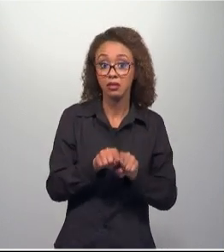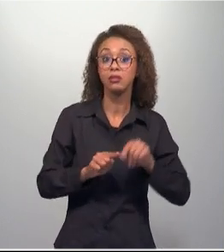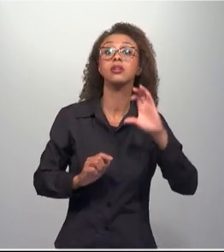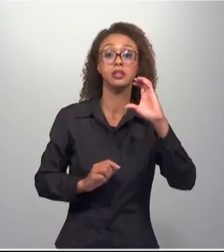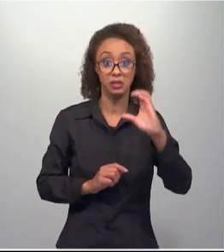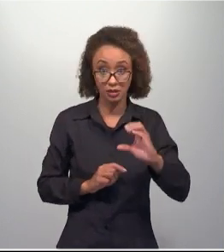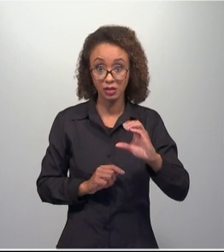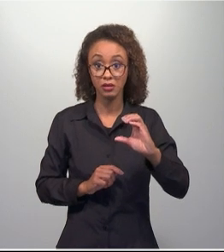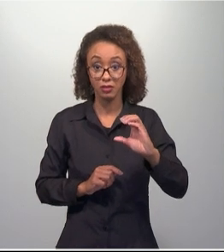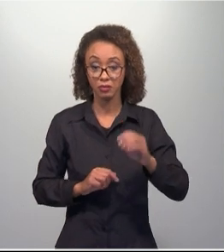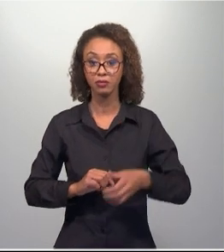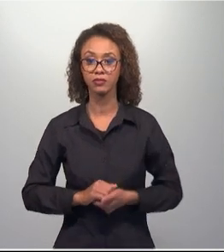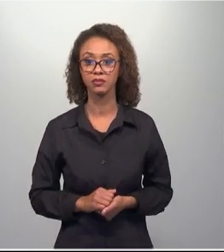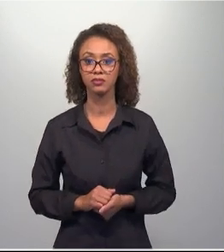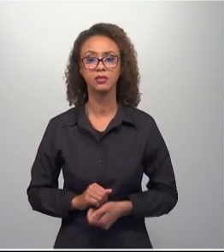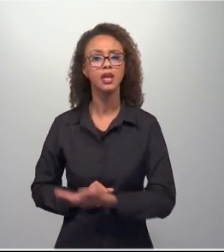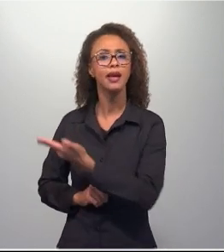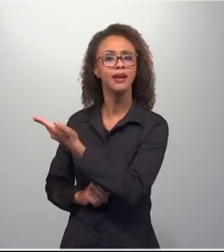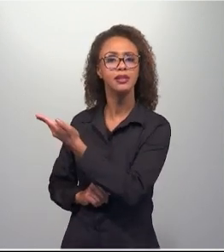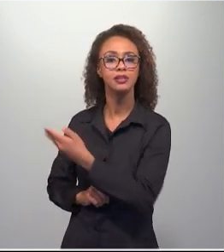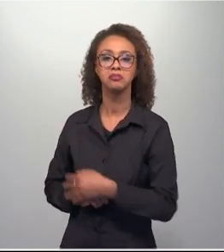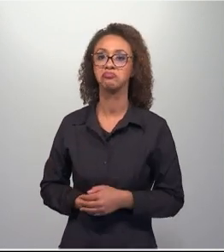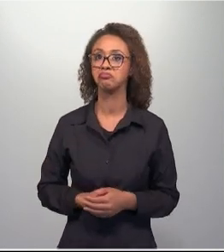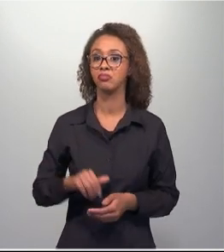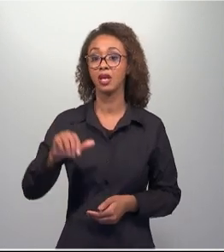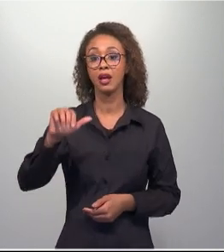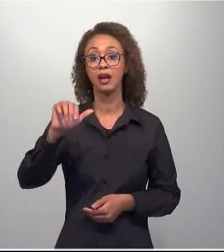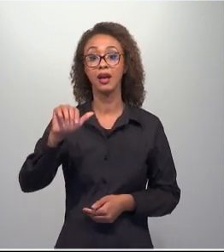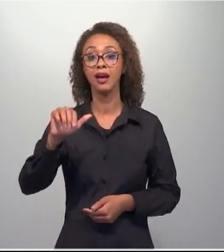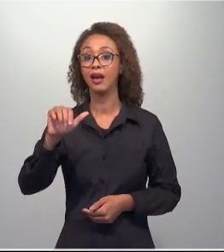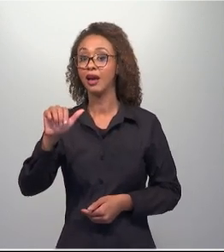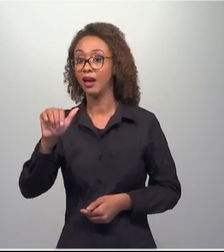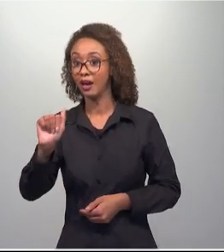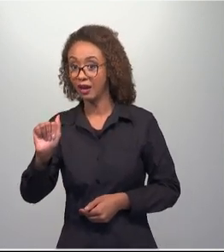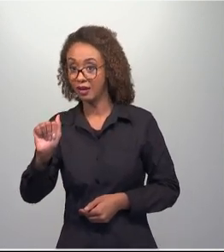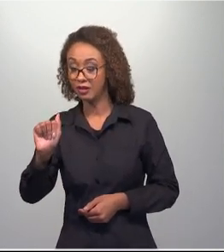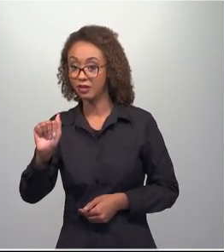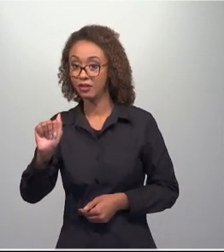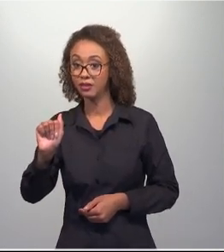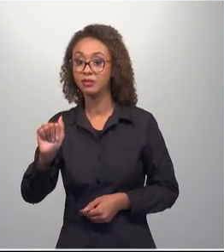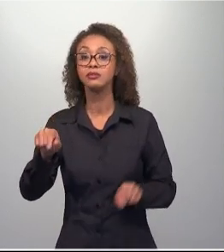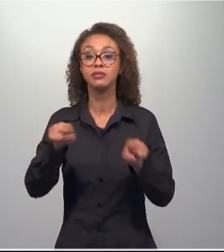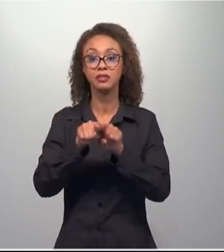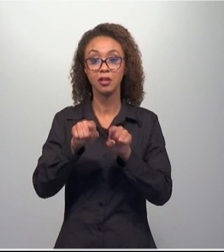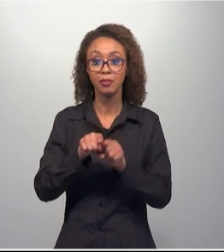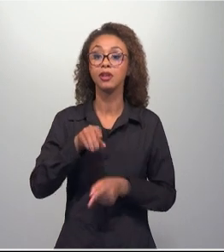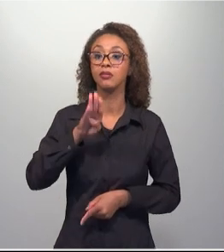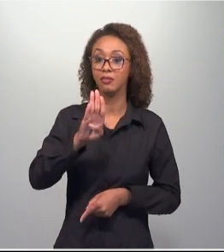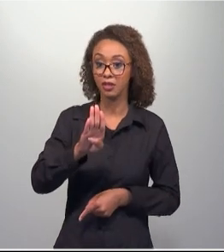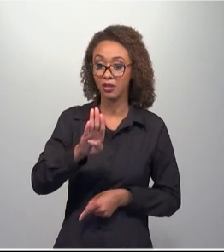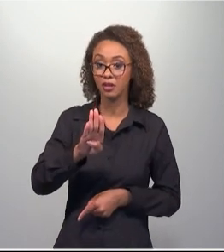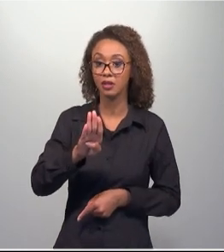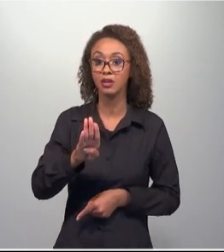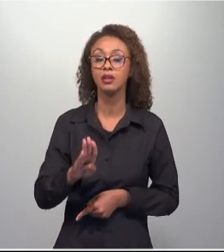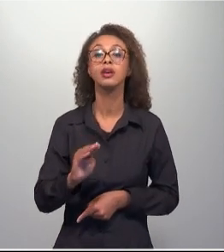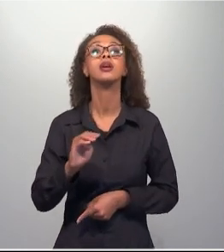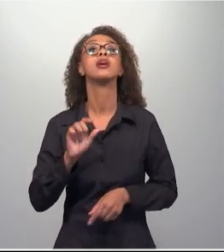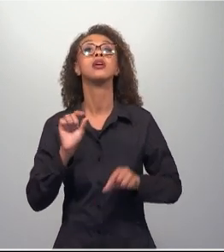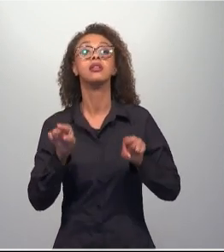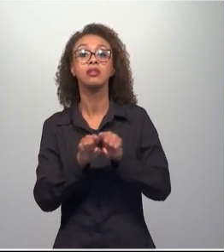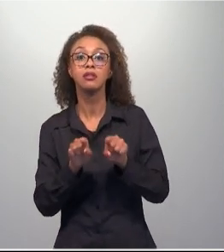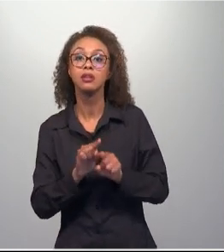neste caso não há a 0 b 1 c1 e assim por diante